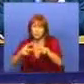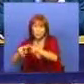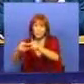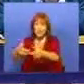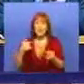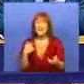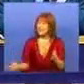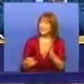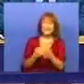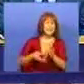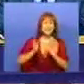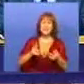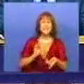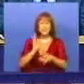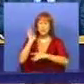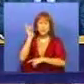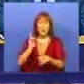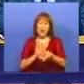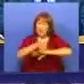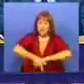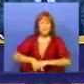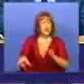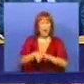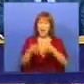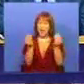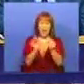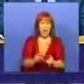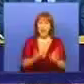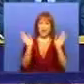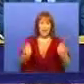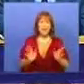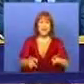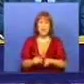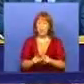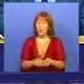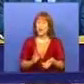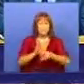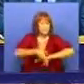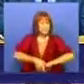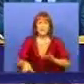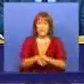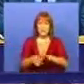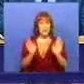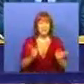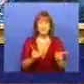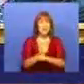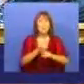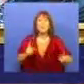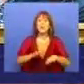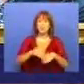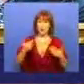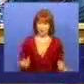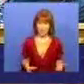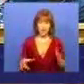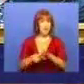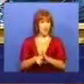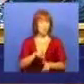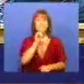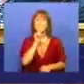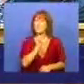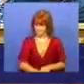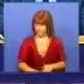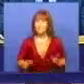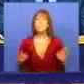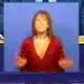Não é necessária uma intervenção legislativa. Não é necessária uma intervenção legislativa porque a atual lei permite